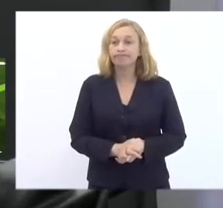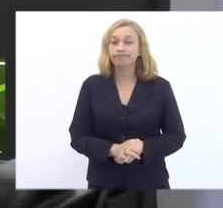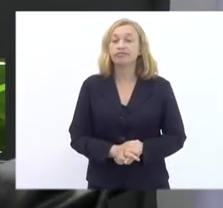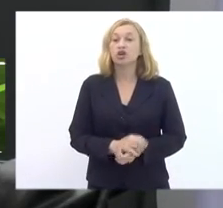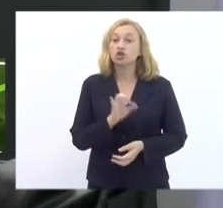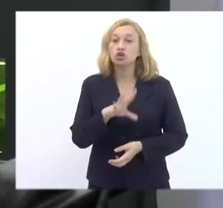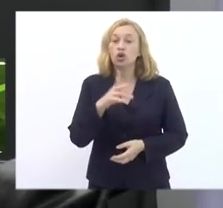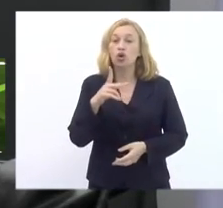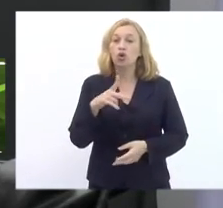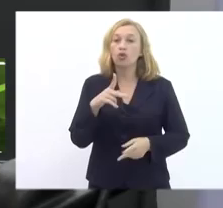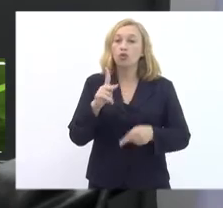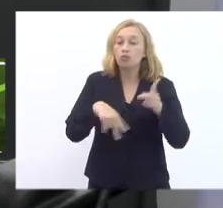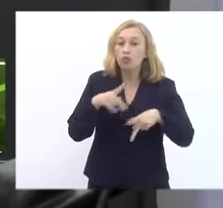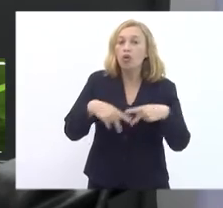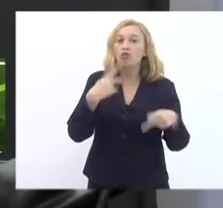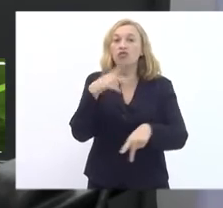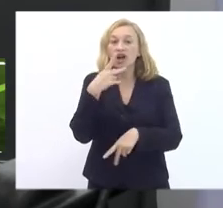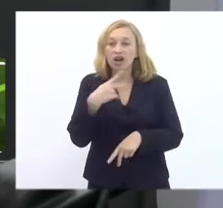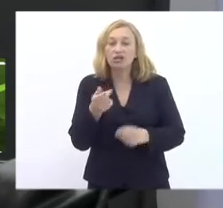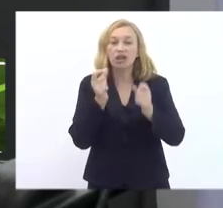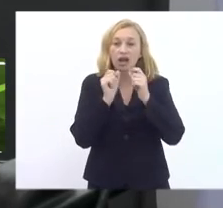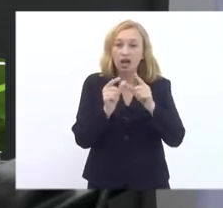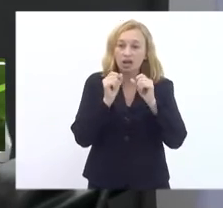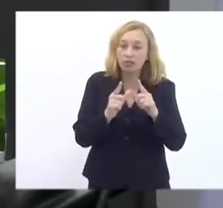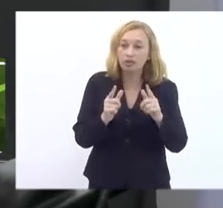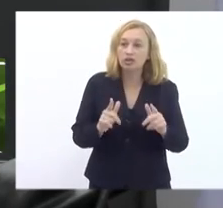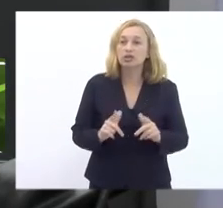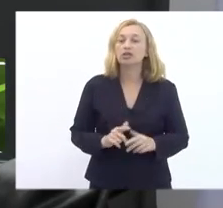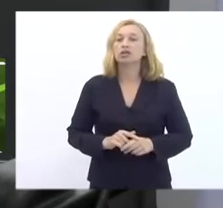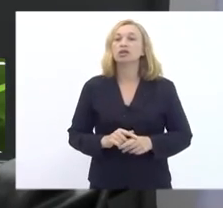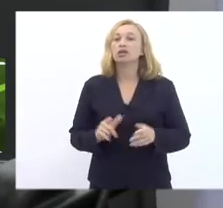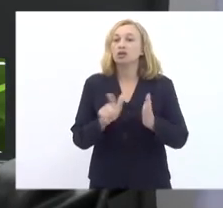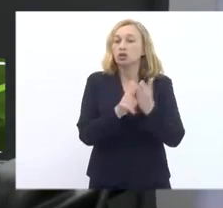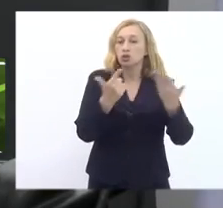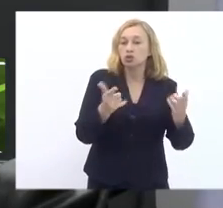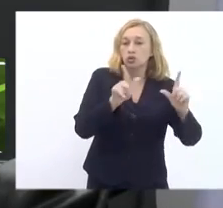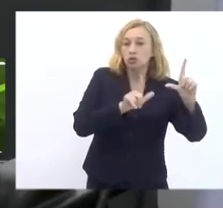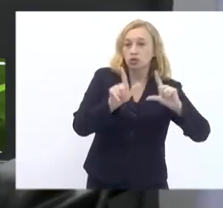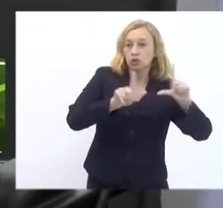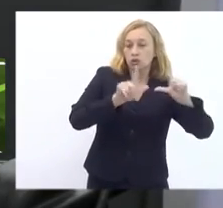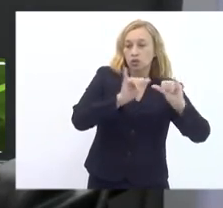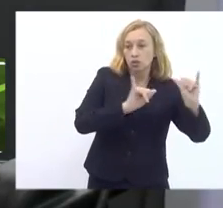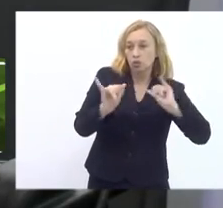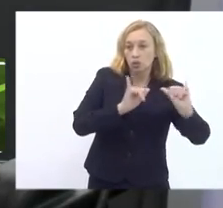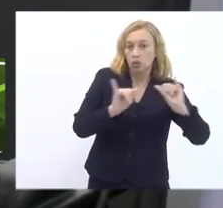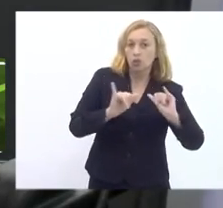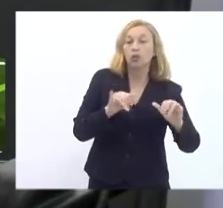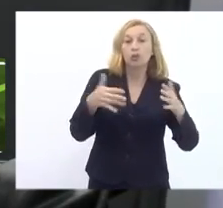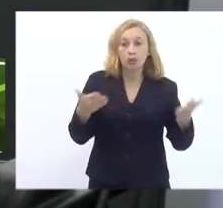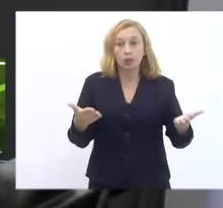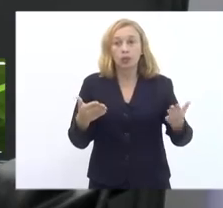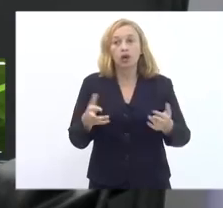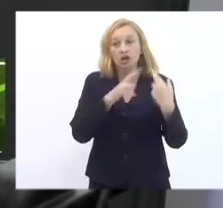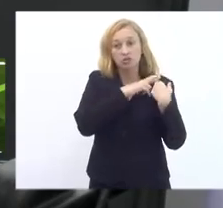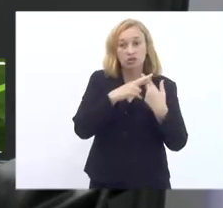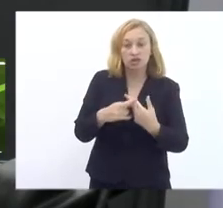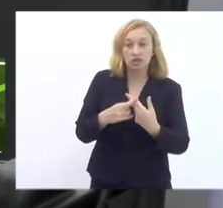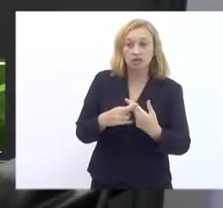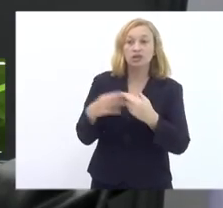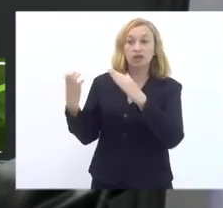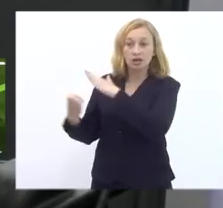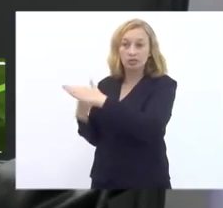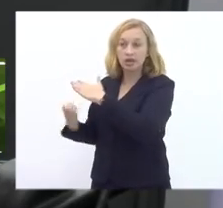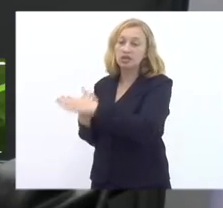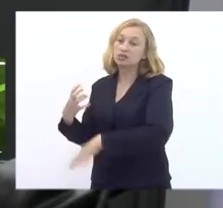da população, que questiona o passageiro, ao mesmo tempo matérias nos jornais, né? Mas eu acho que a responsabilidade da Getrans também